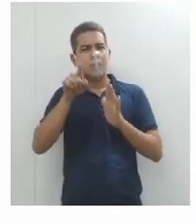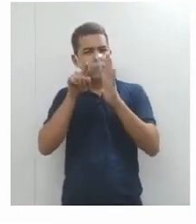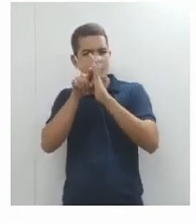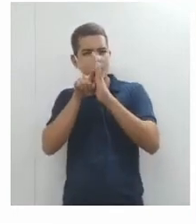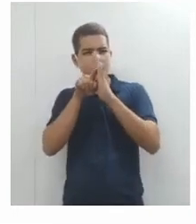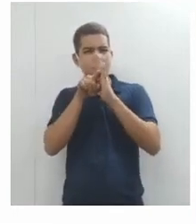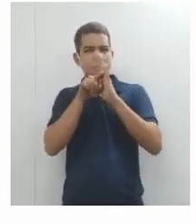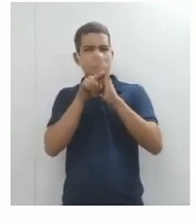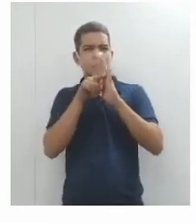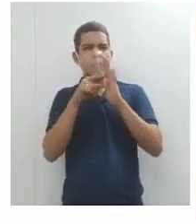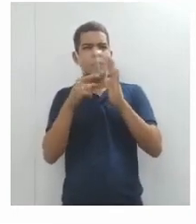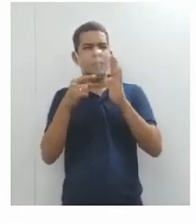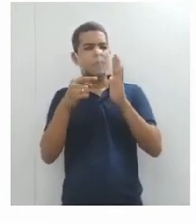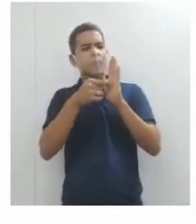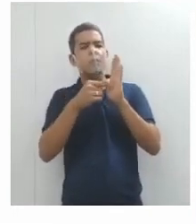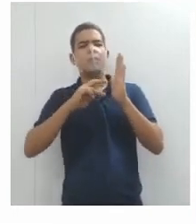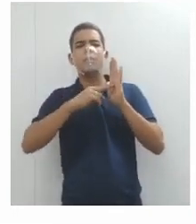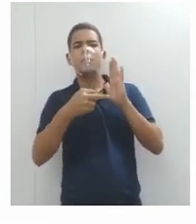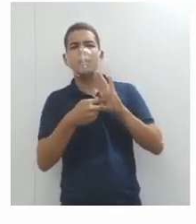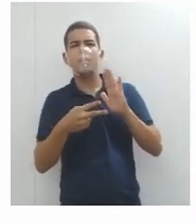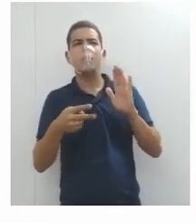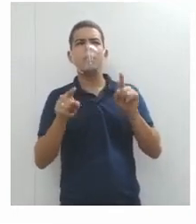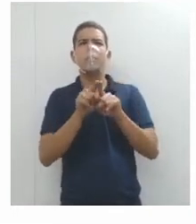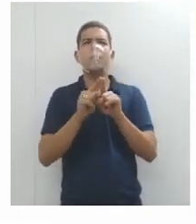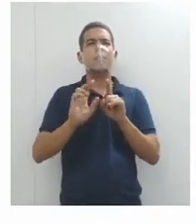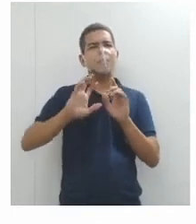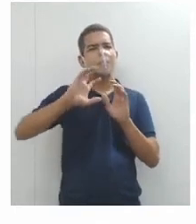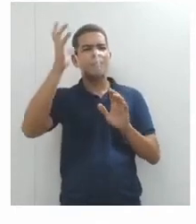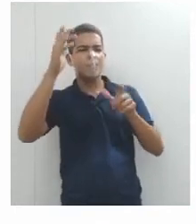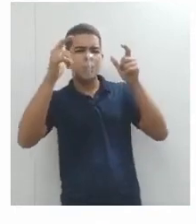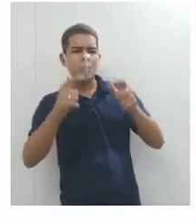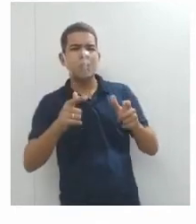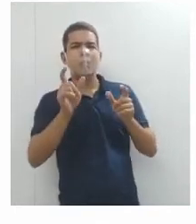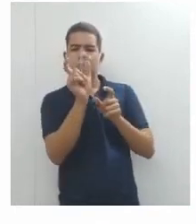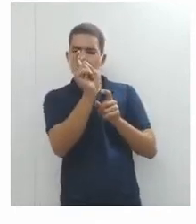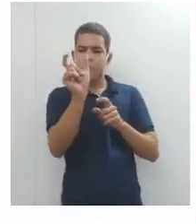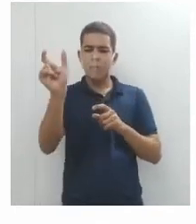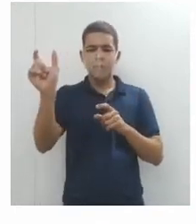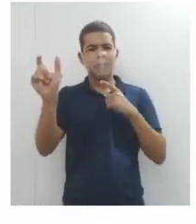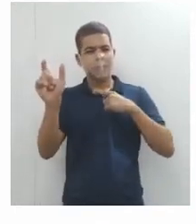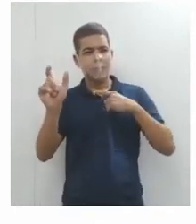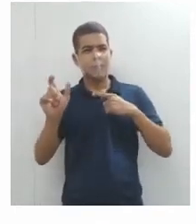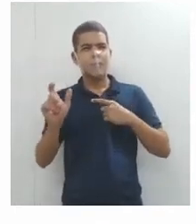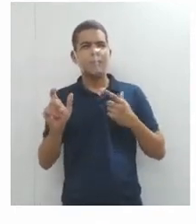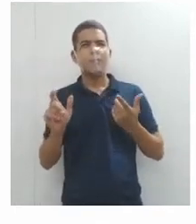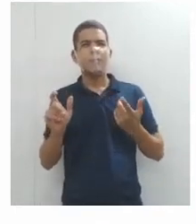a ideia, o sentido, né, a circunstância que cada palavrinha dessa